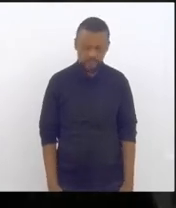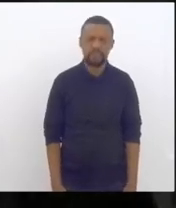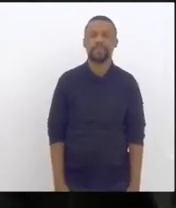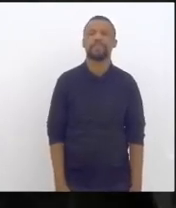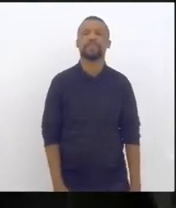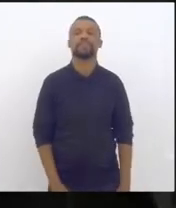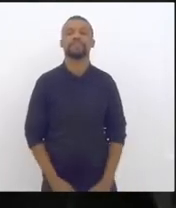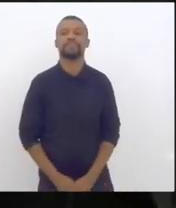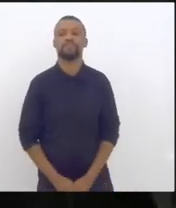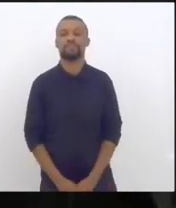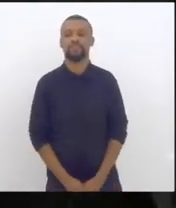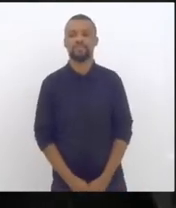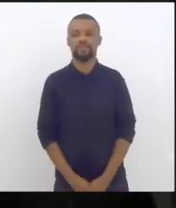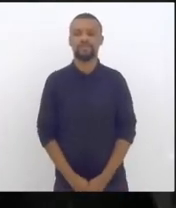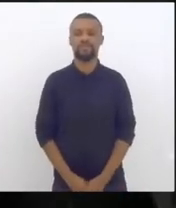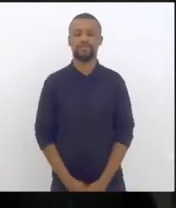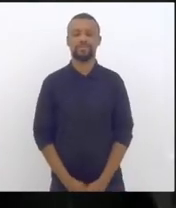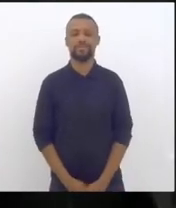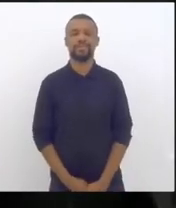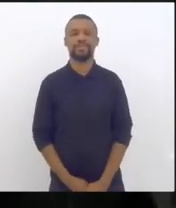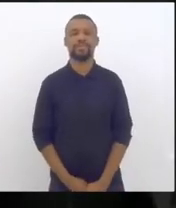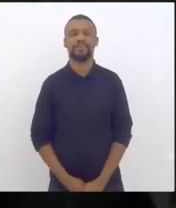E aí